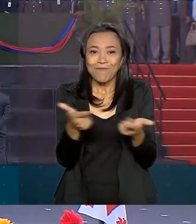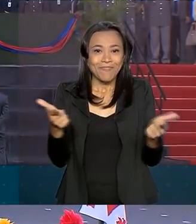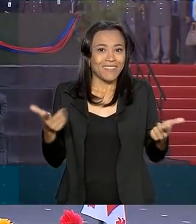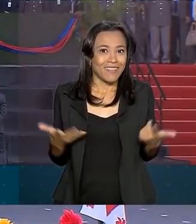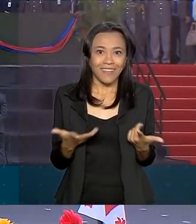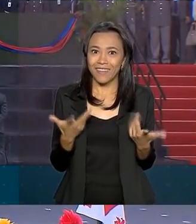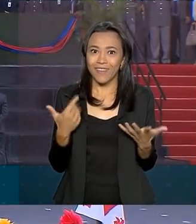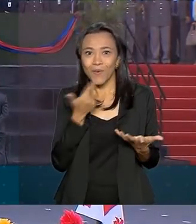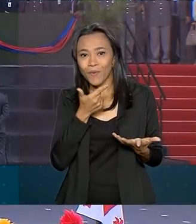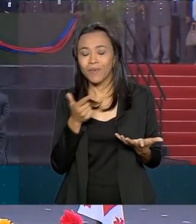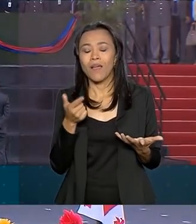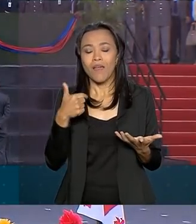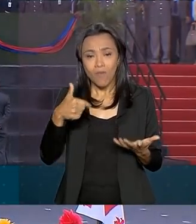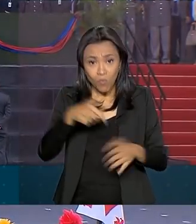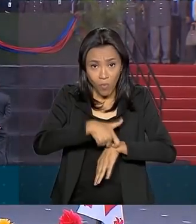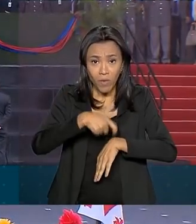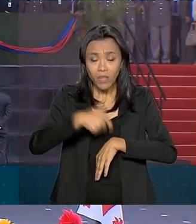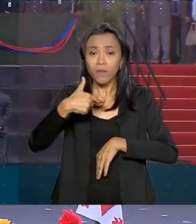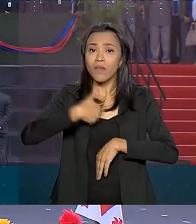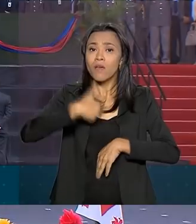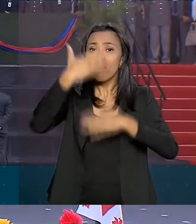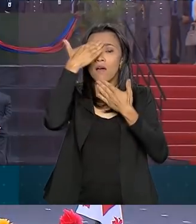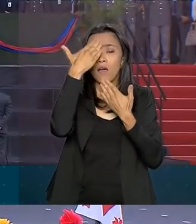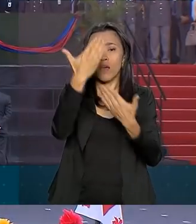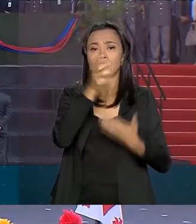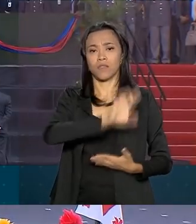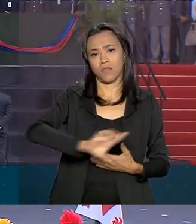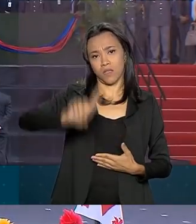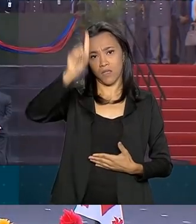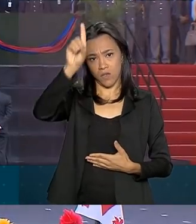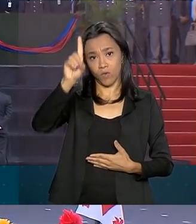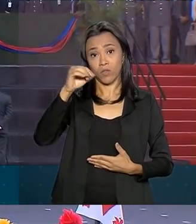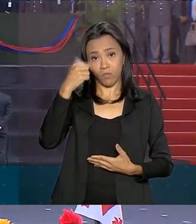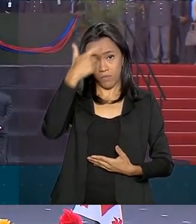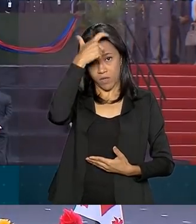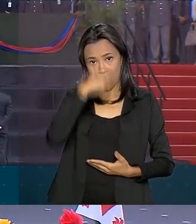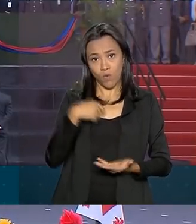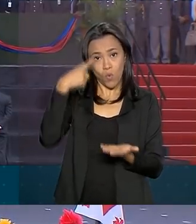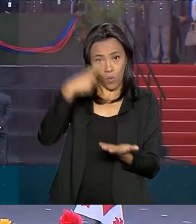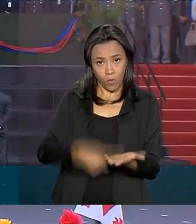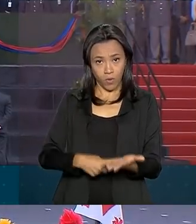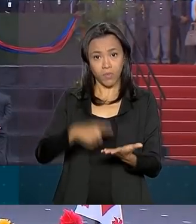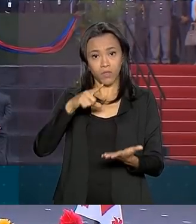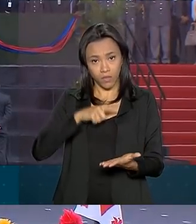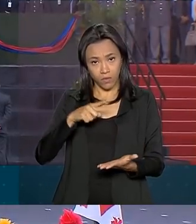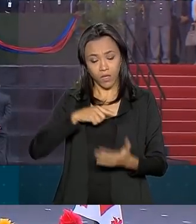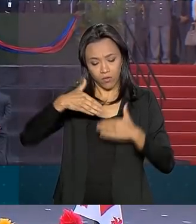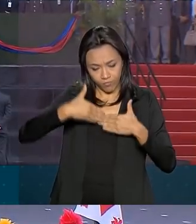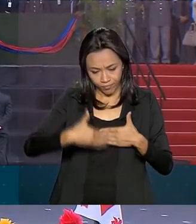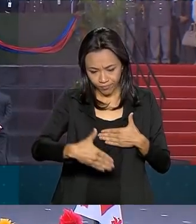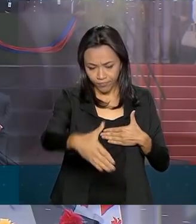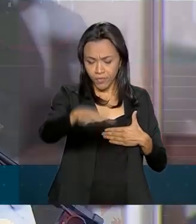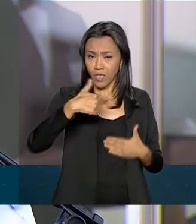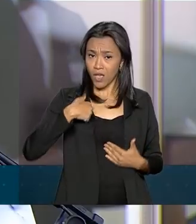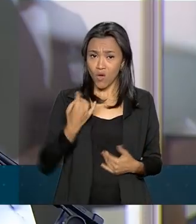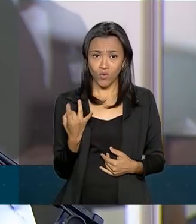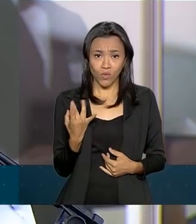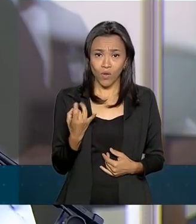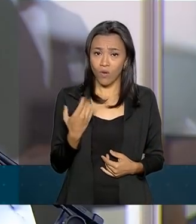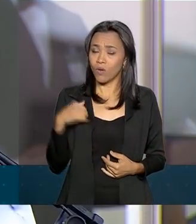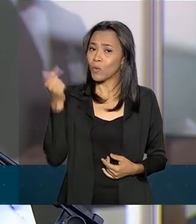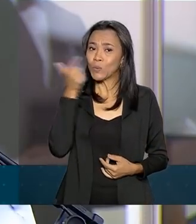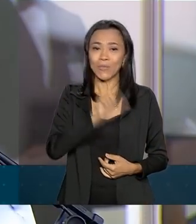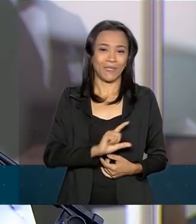momento, agradeço a Deus pela missão que tenho pela frente, que sozinho sei que não poderia